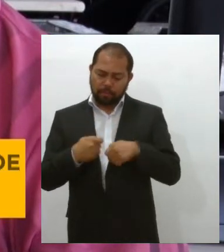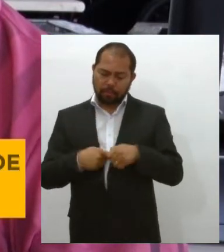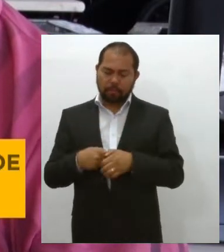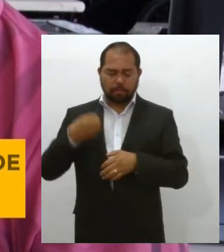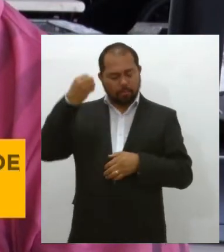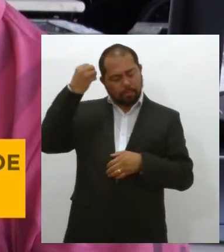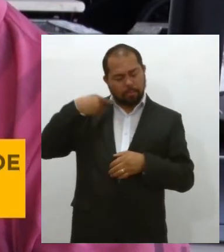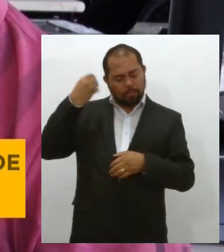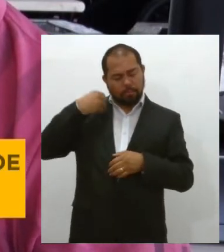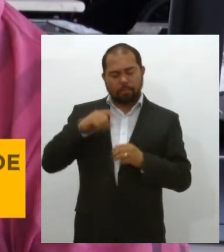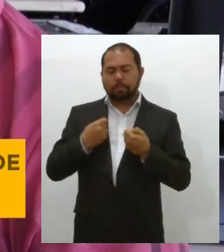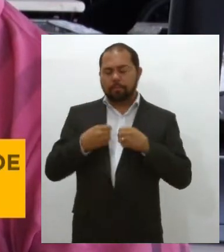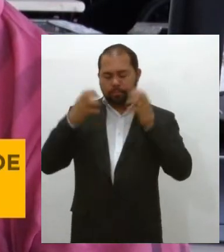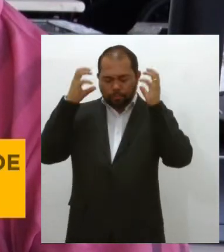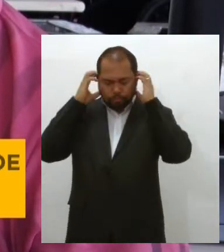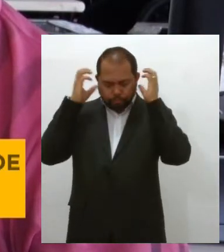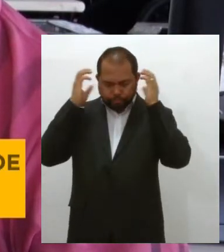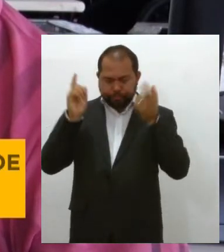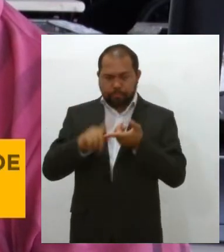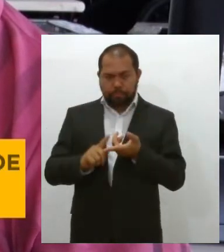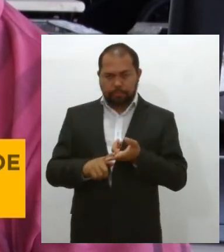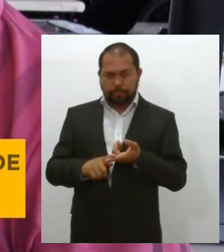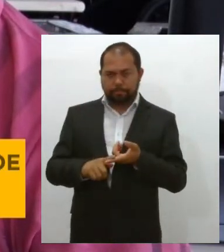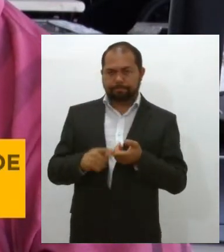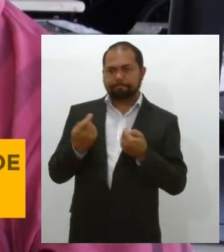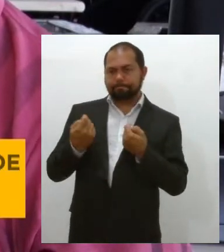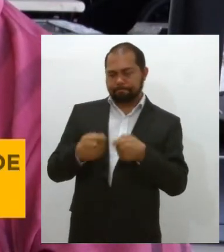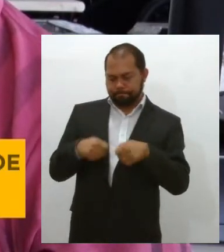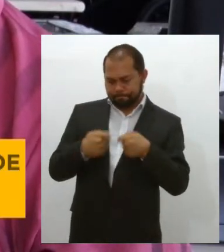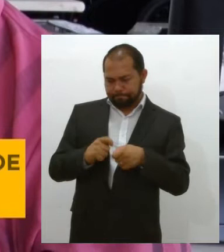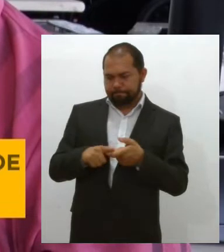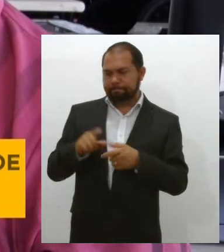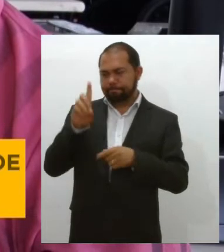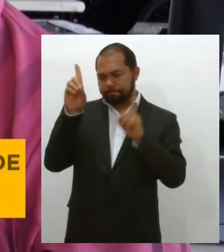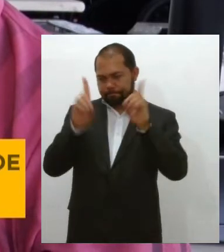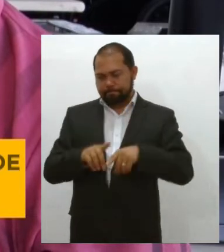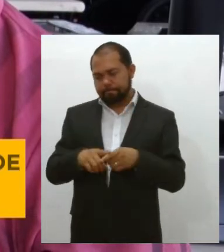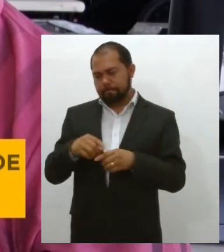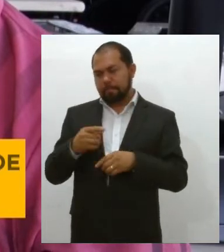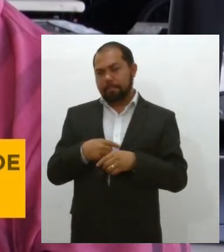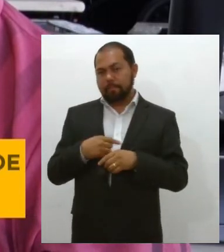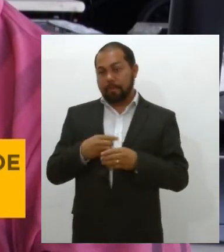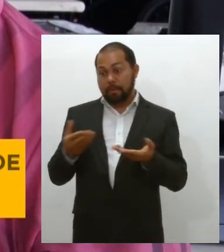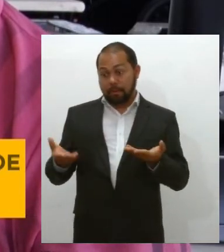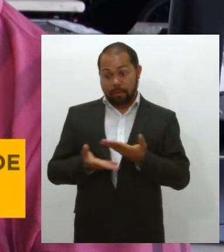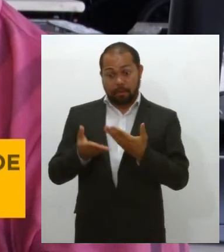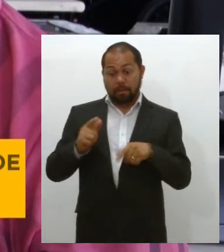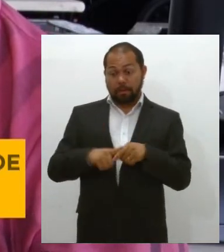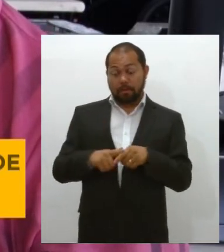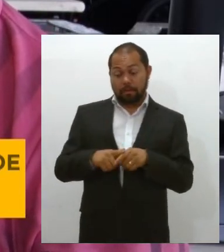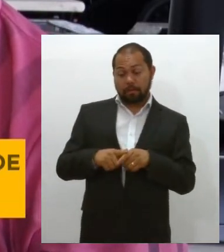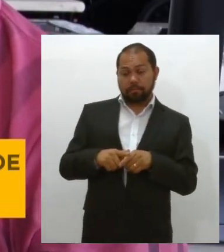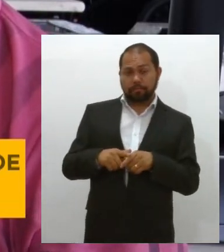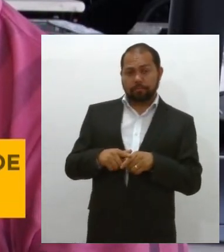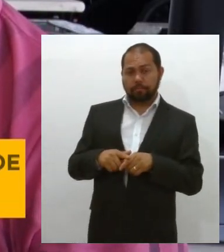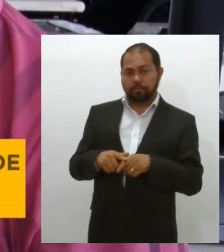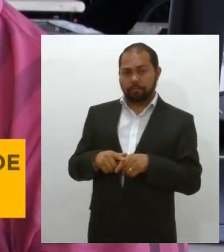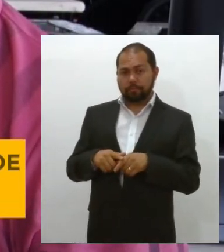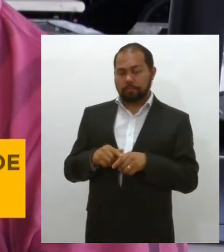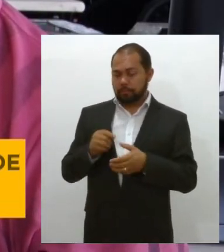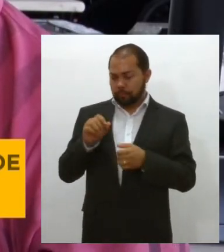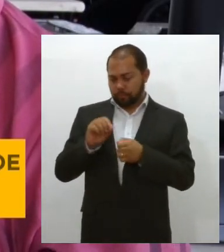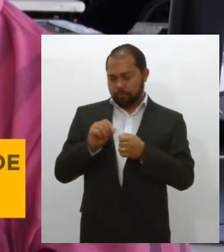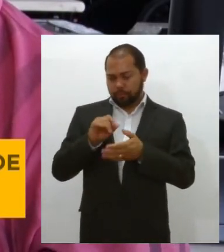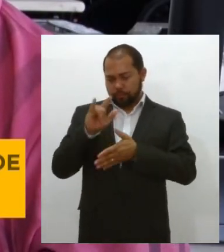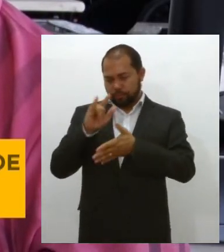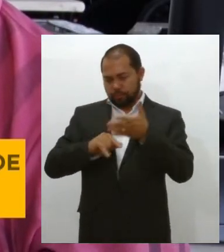vai precisar de fone de ouvido, né, da deficiência que ele tem, e aí nesse momento que é feito esse cadastro,